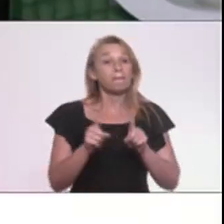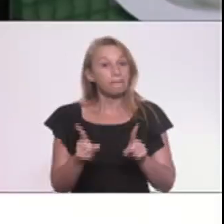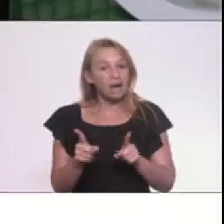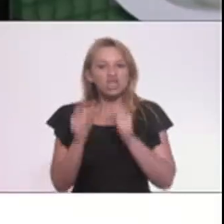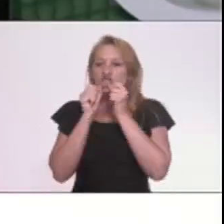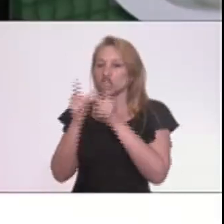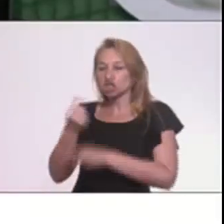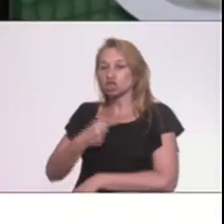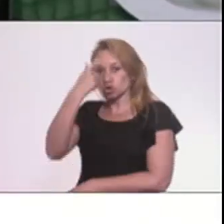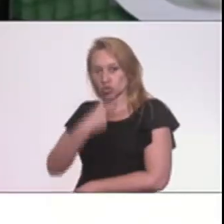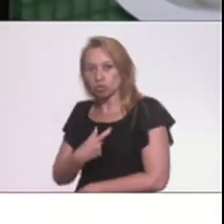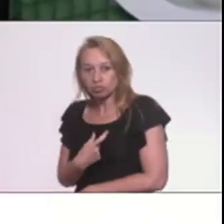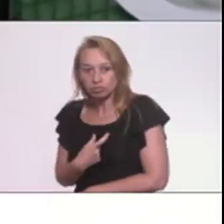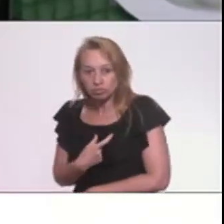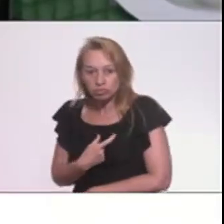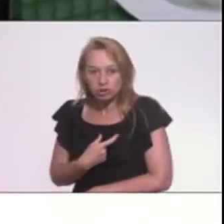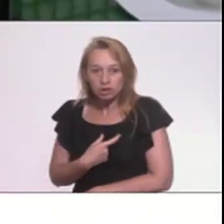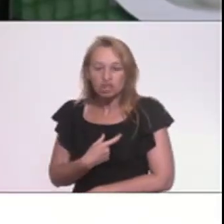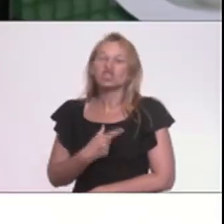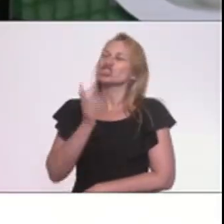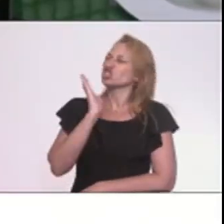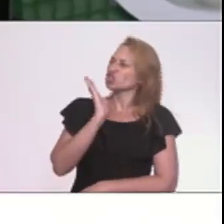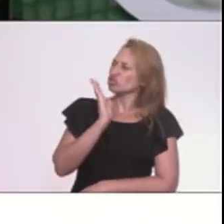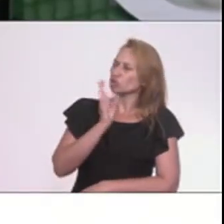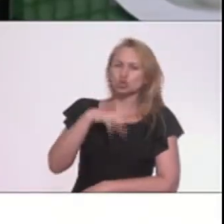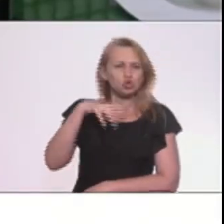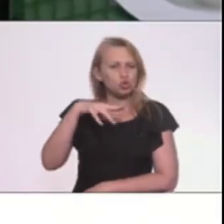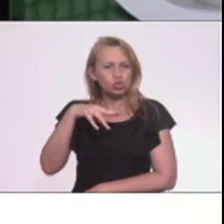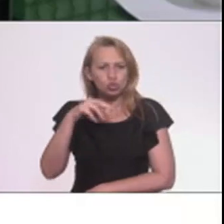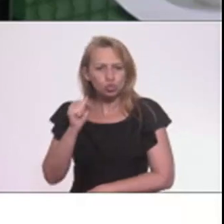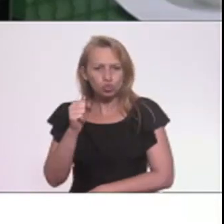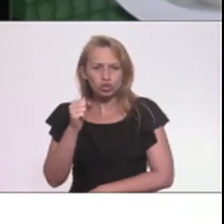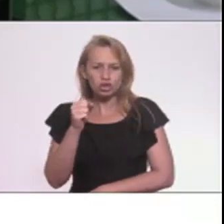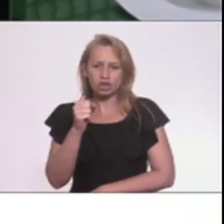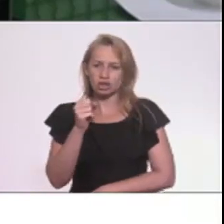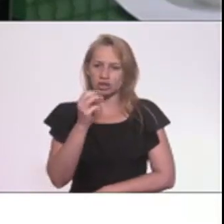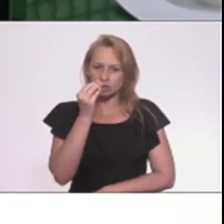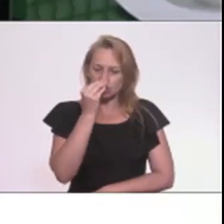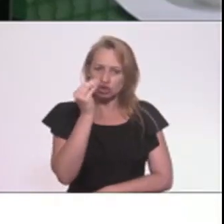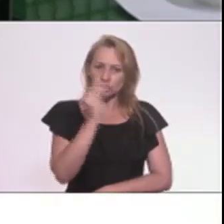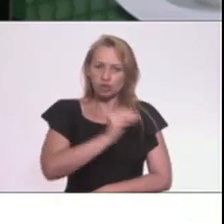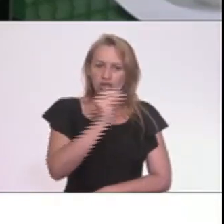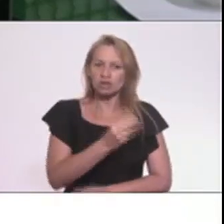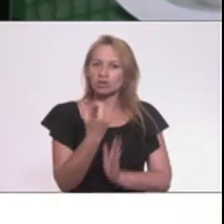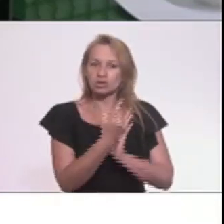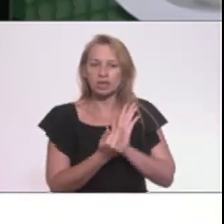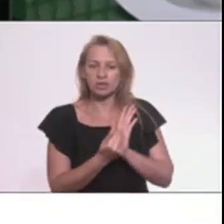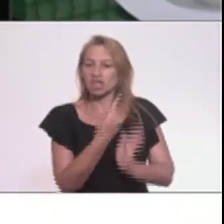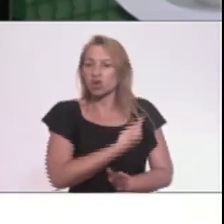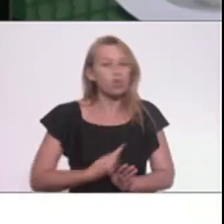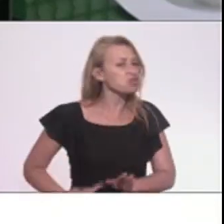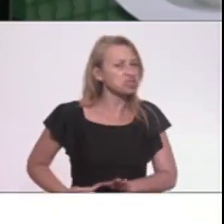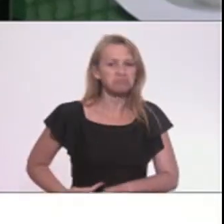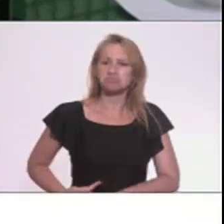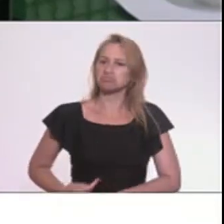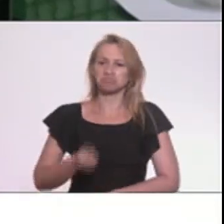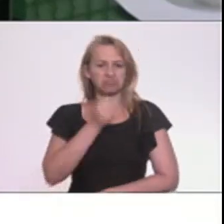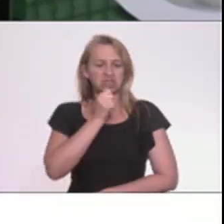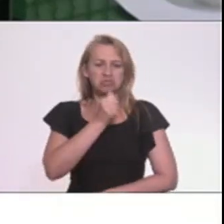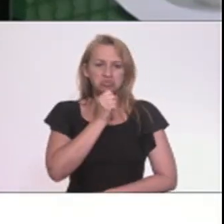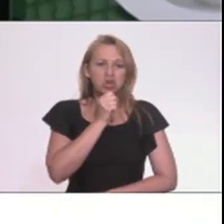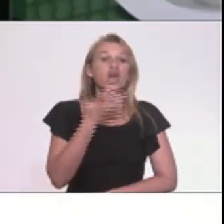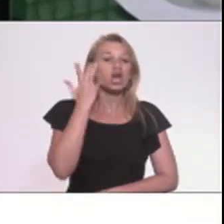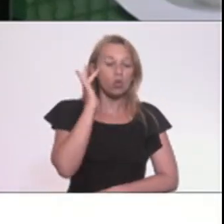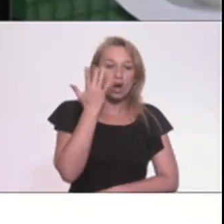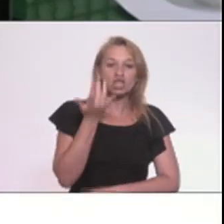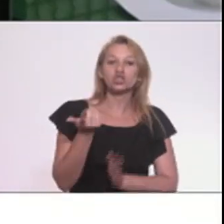crítico que eu seja, eu jamais nego orçamento a governo nenhum, porque eu acho que o governo,